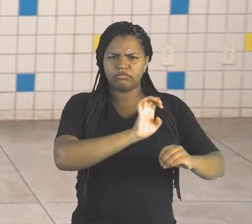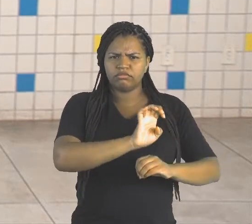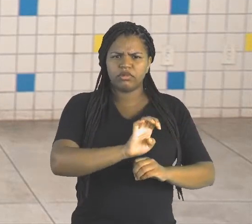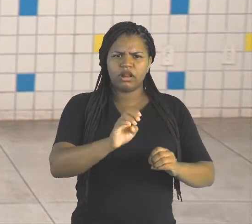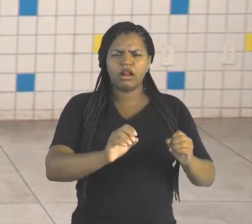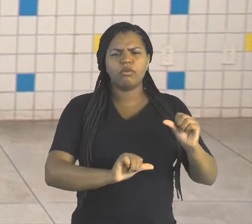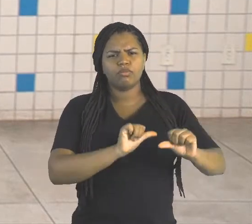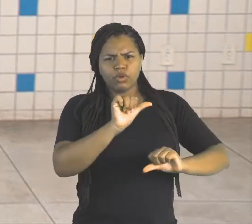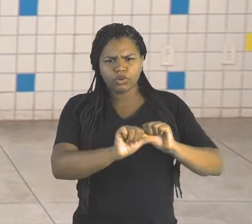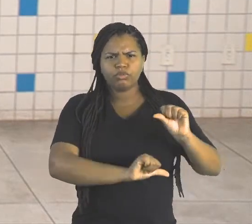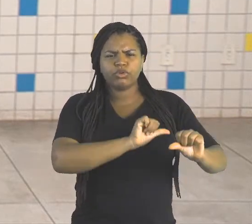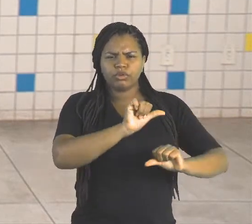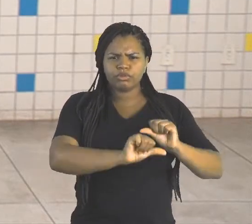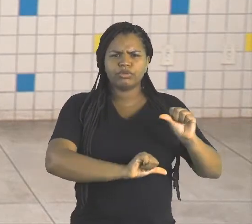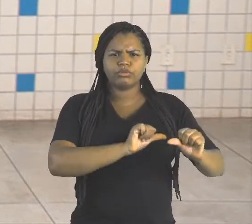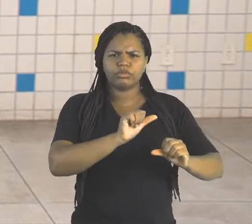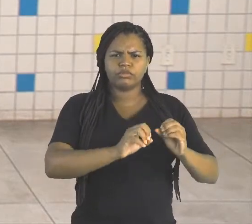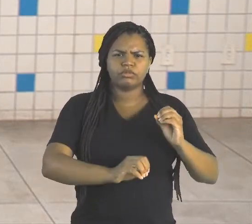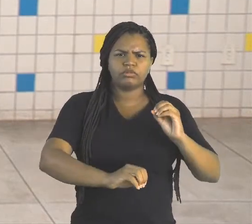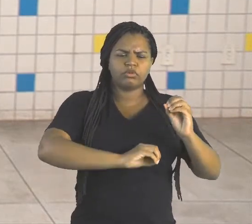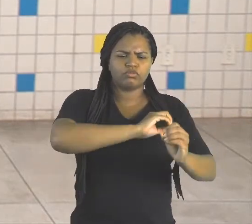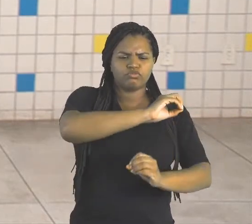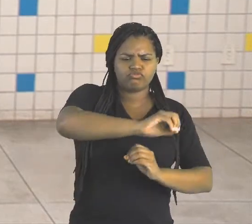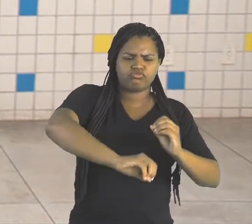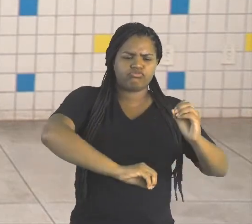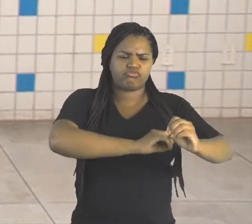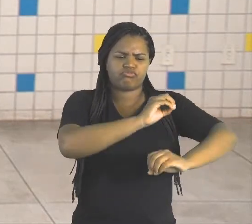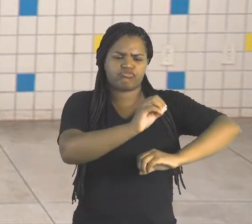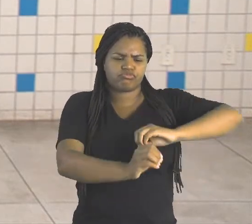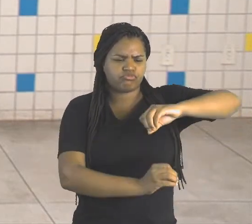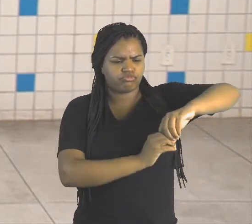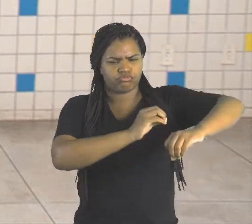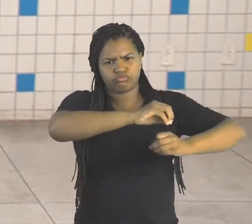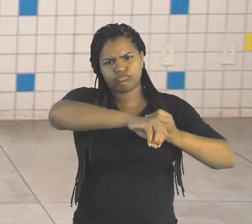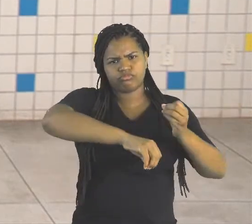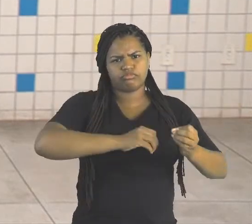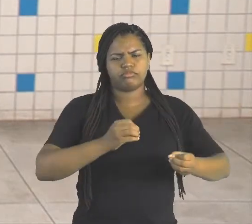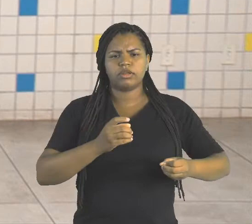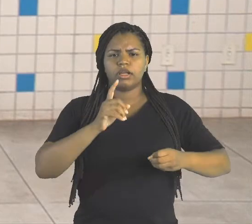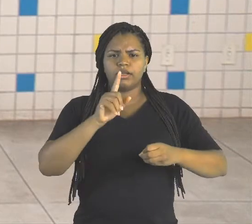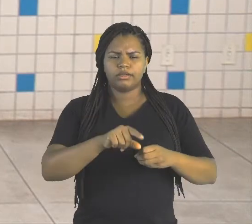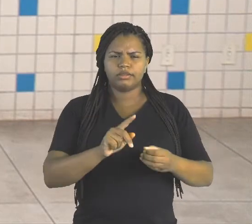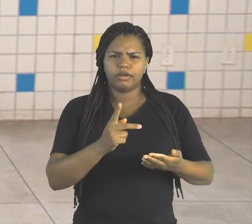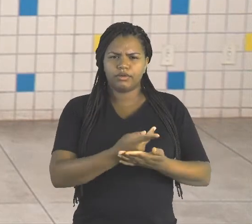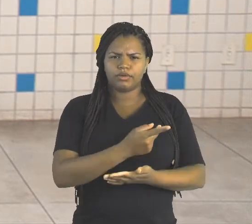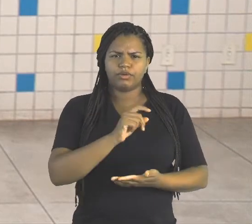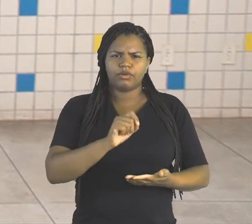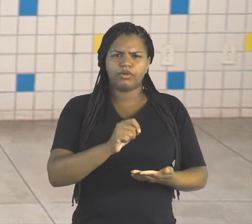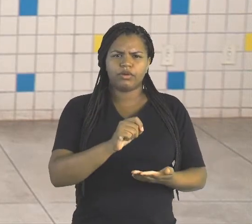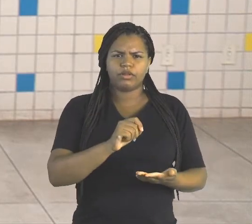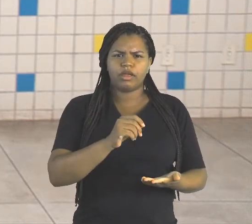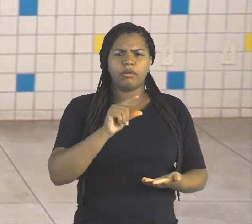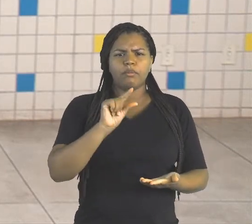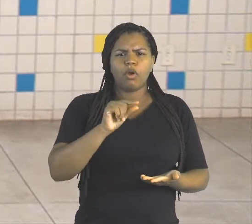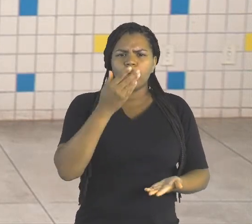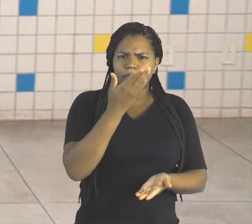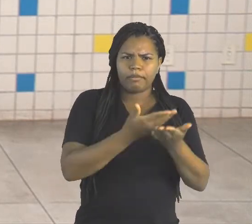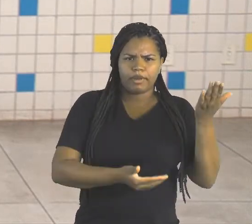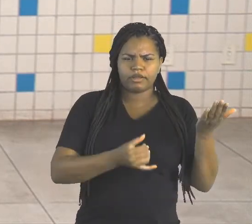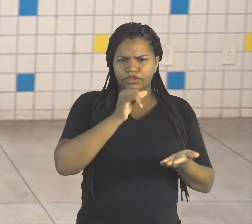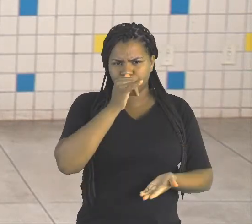oscilando em torno da mesma posição. Isso faz com que haja menos perdas de energia